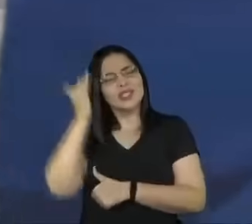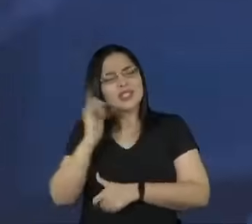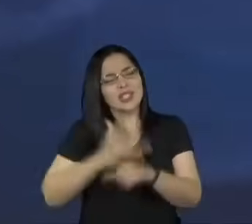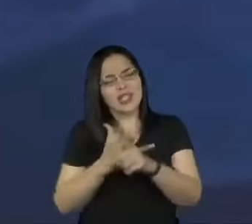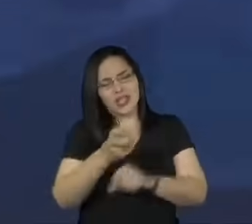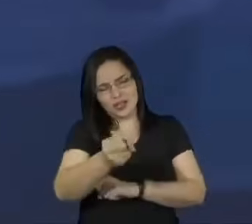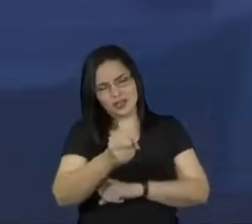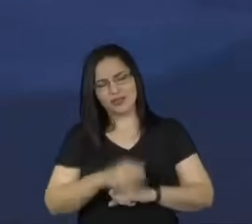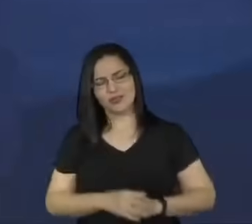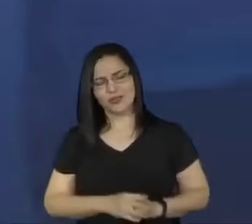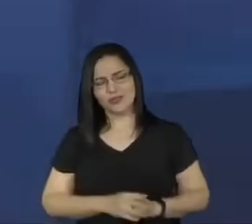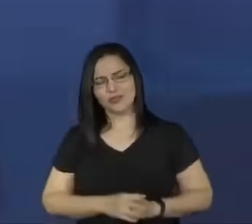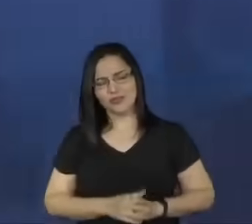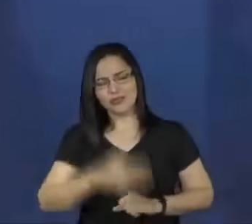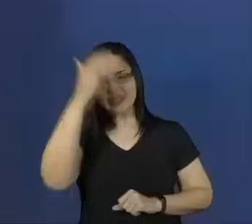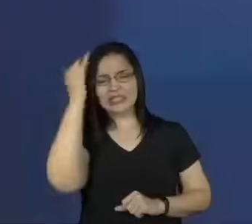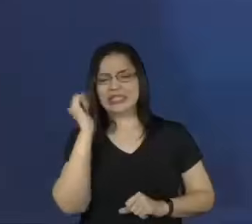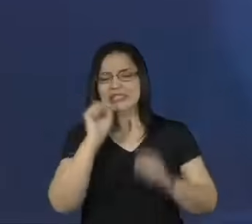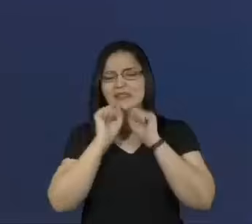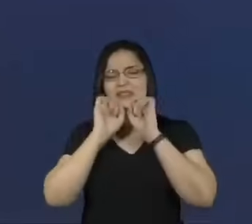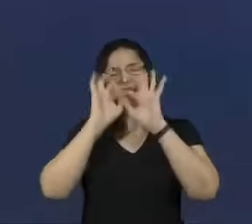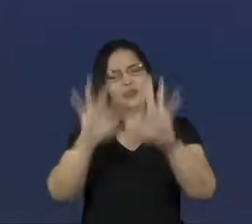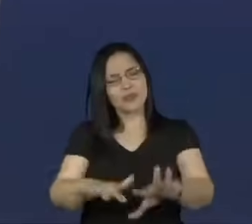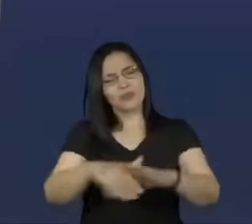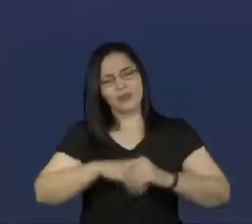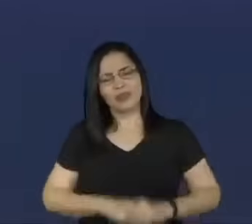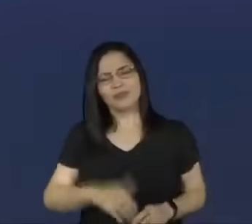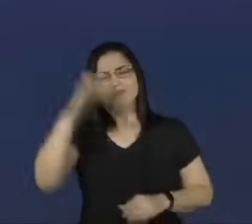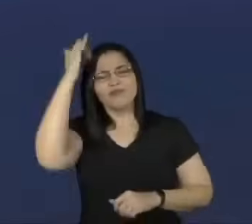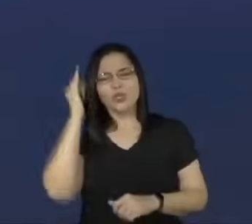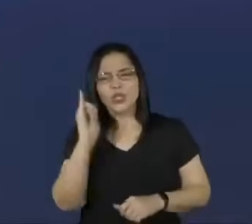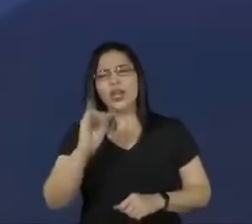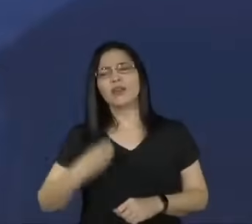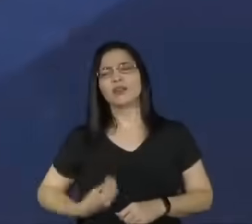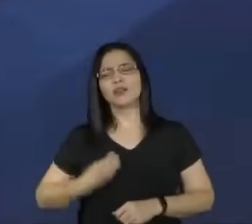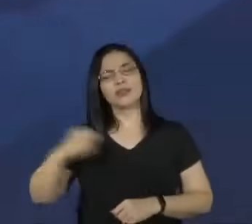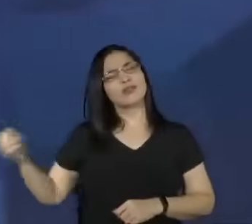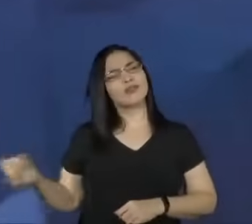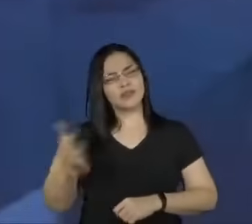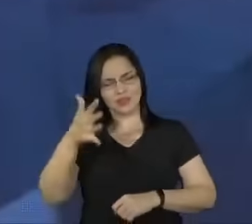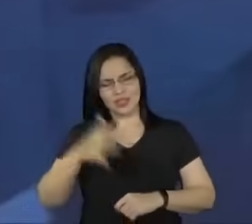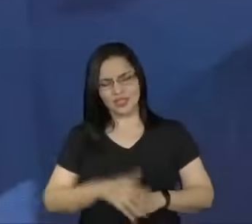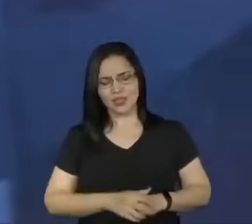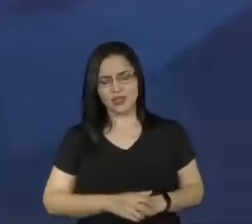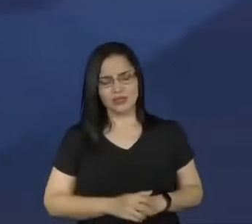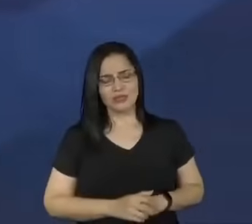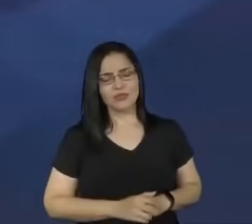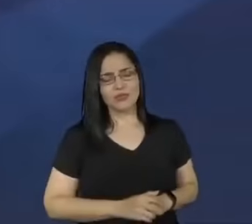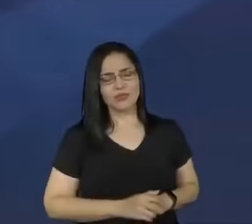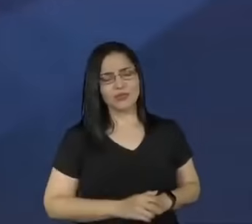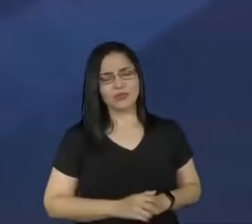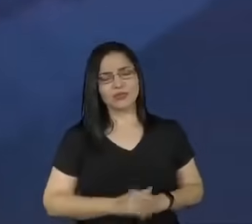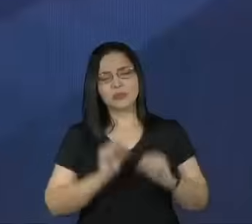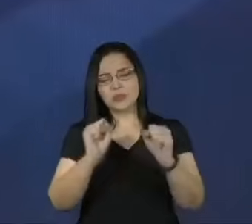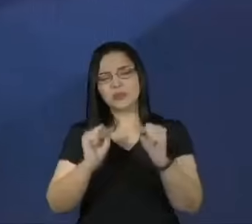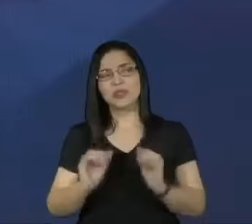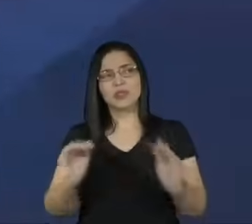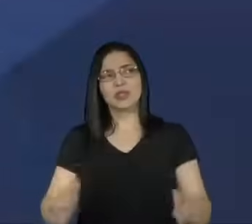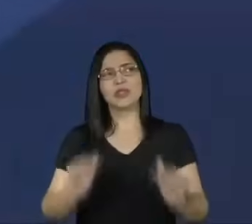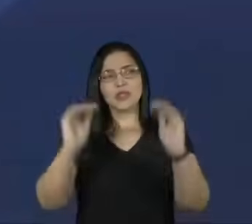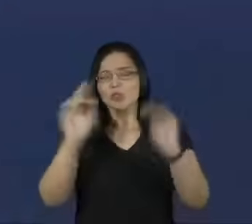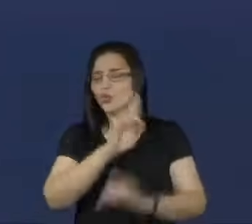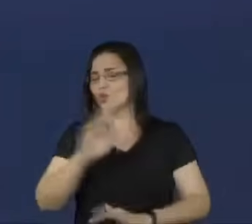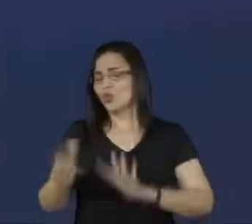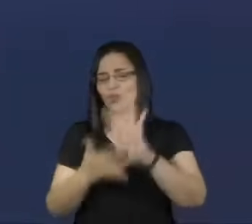Vitória eu declaro bênçãos eu declaro vida nova no poder e Na Autoridade